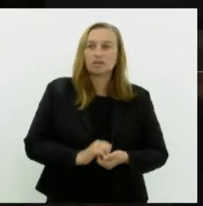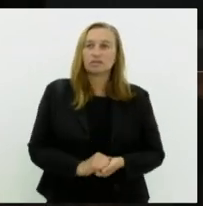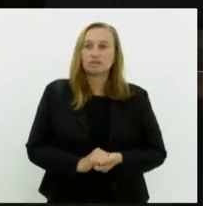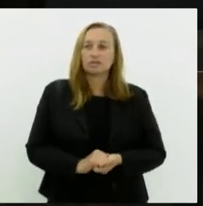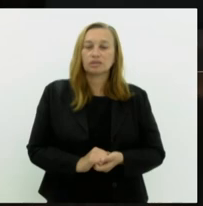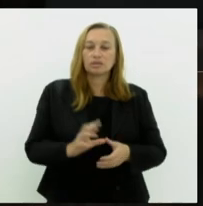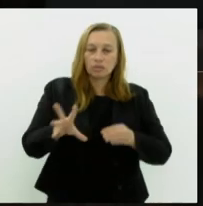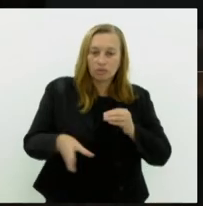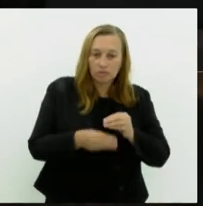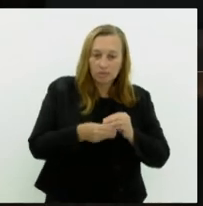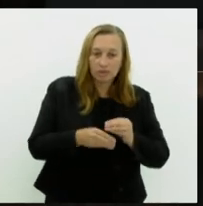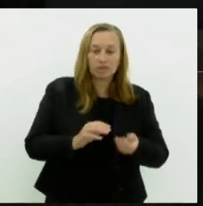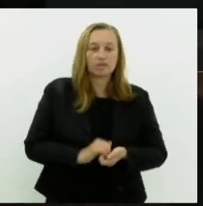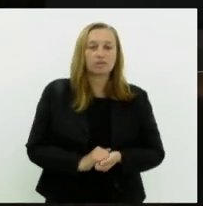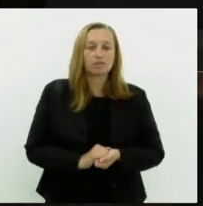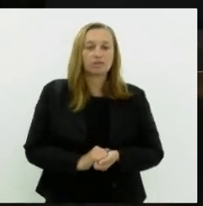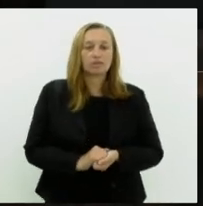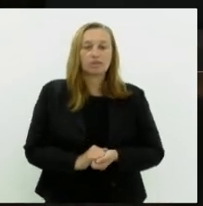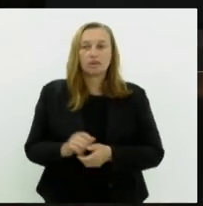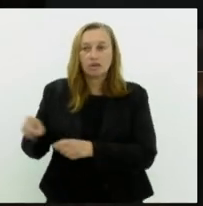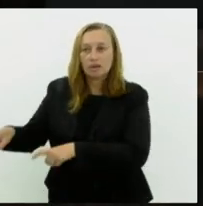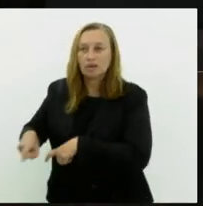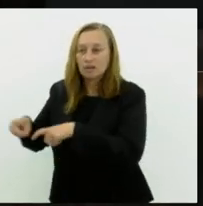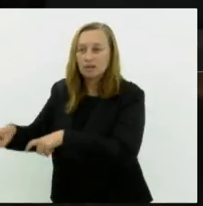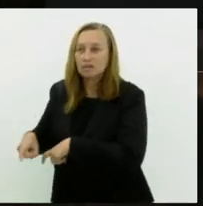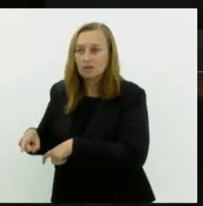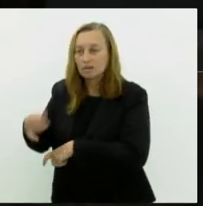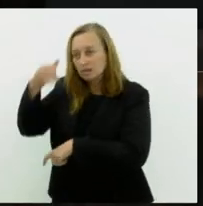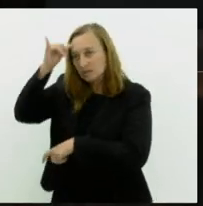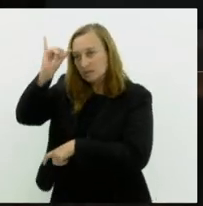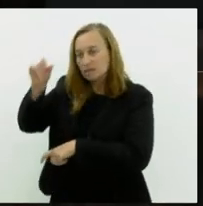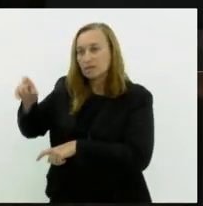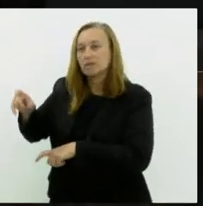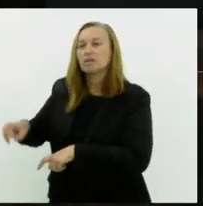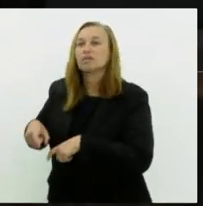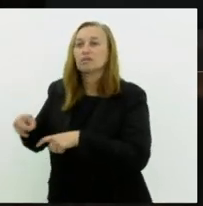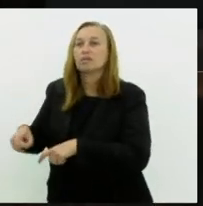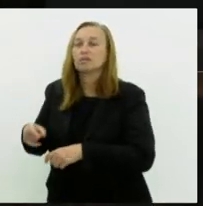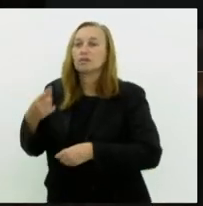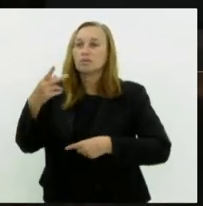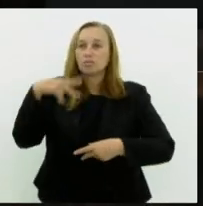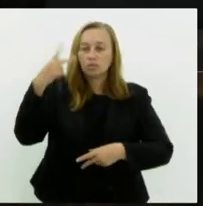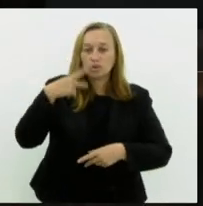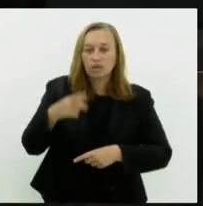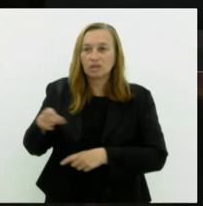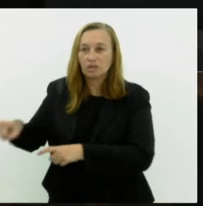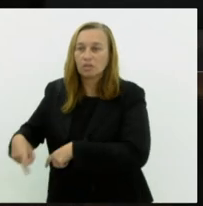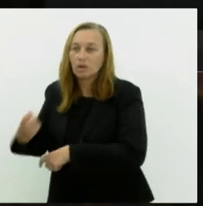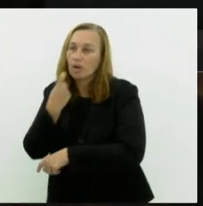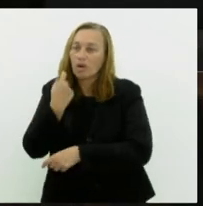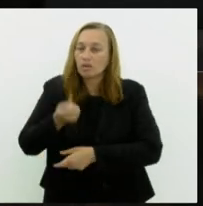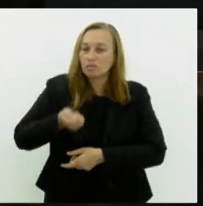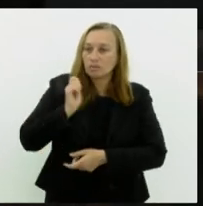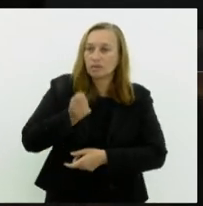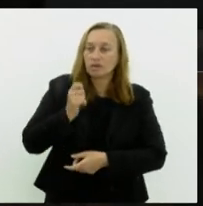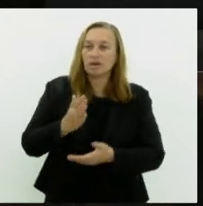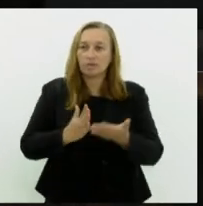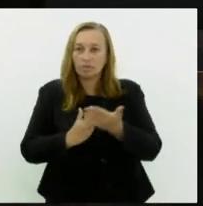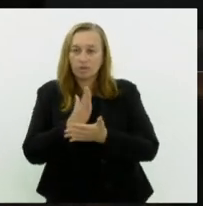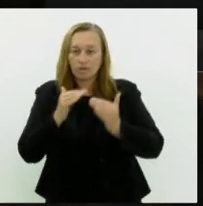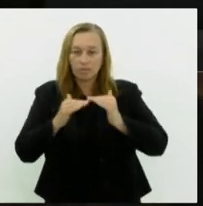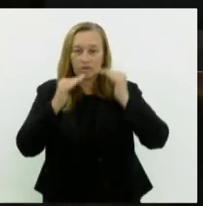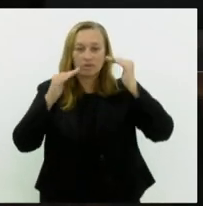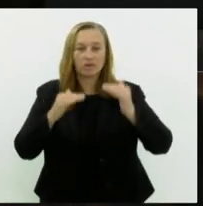com emenda, de Agricultura, Pecuária e Políticas Rural, Agrária e Pesqueira, favorável.